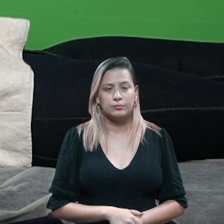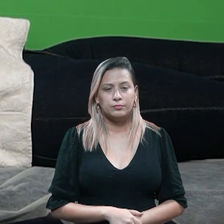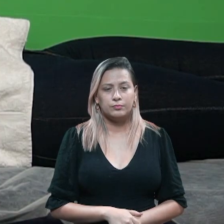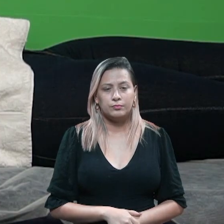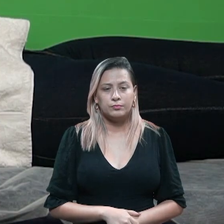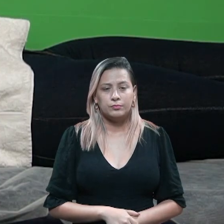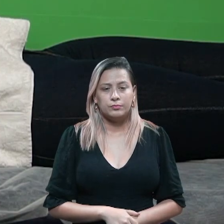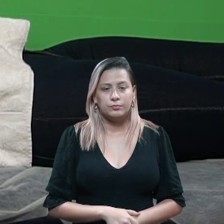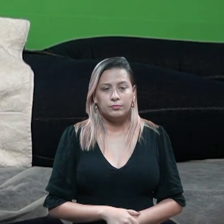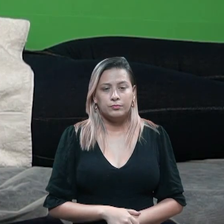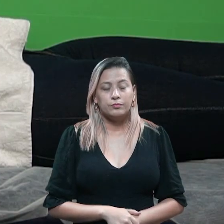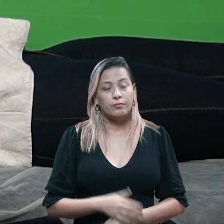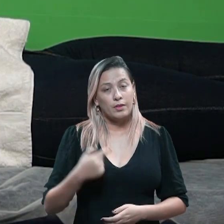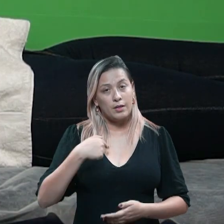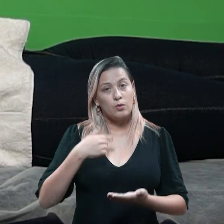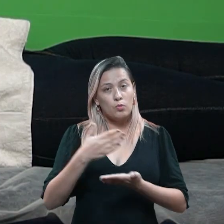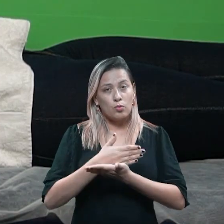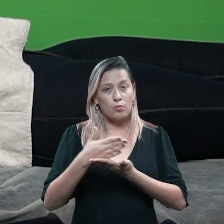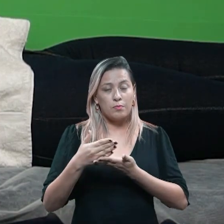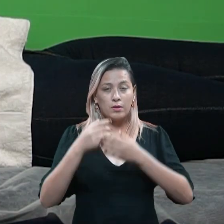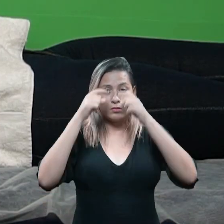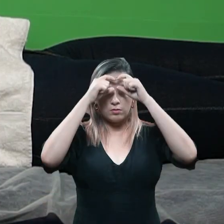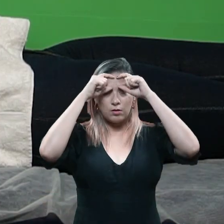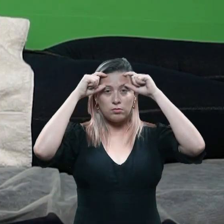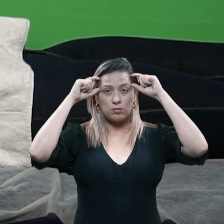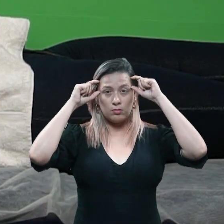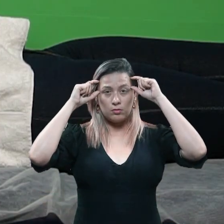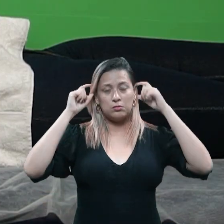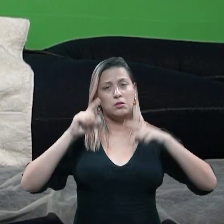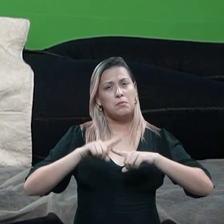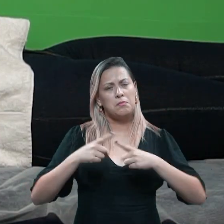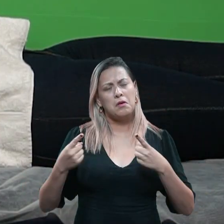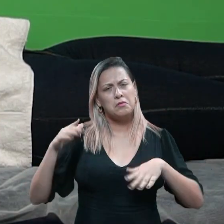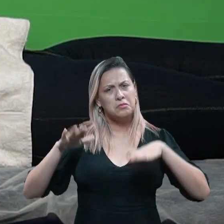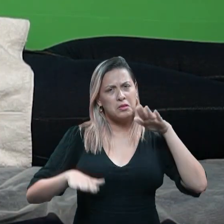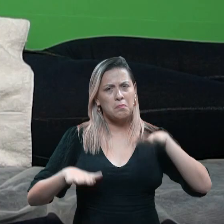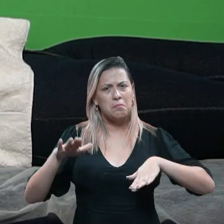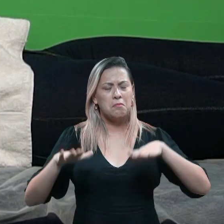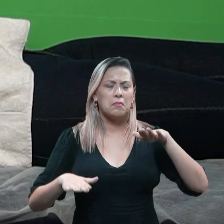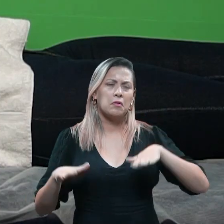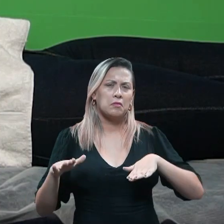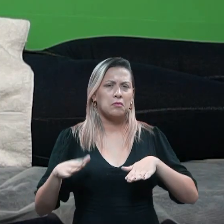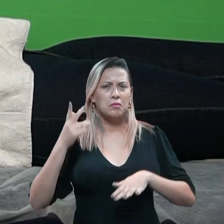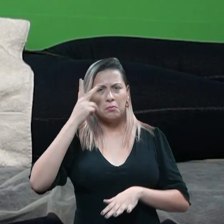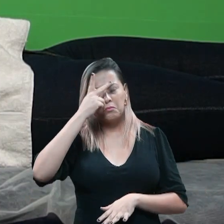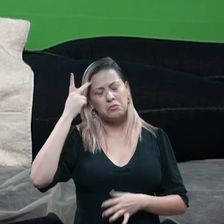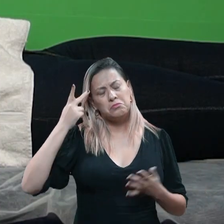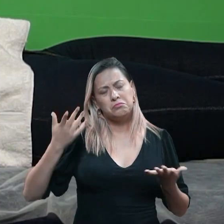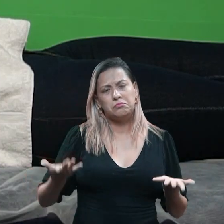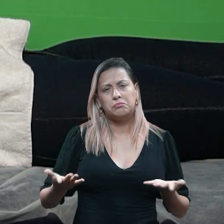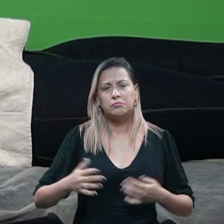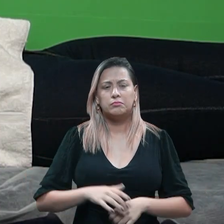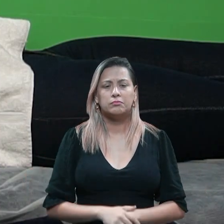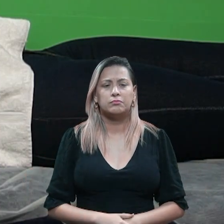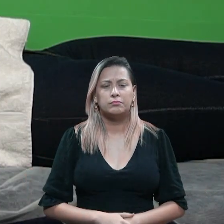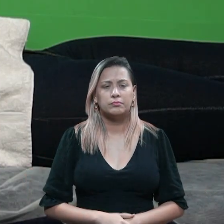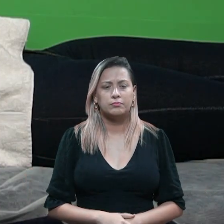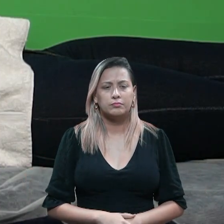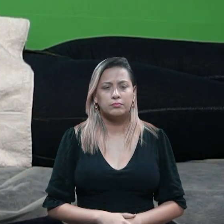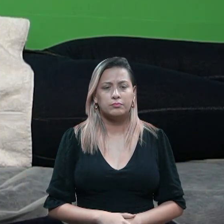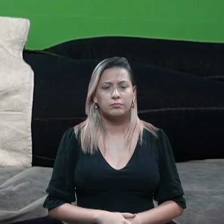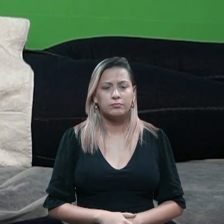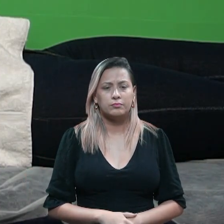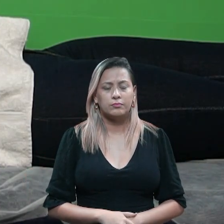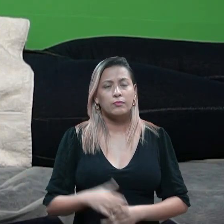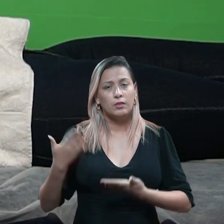eu inicio a partir da testa, mas isso vai depender de pessoa para pessoa. Então, eu retiro todo